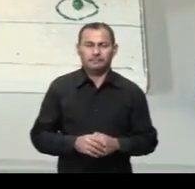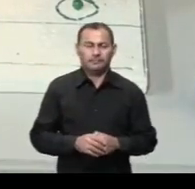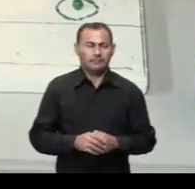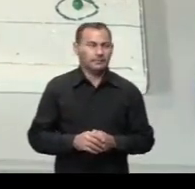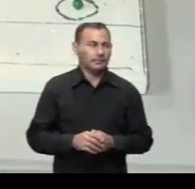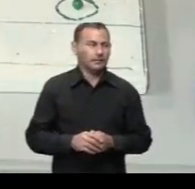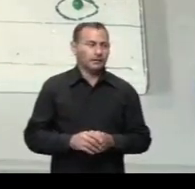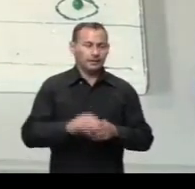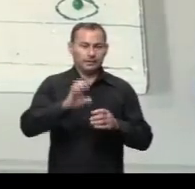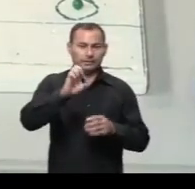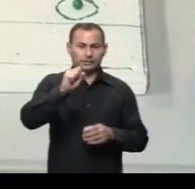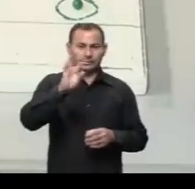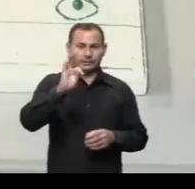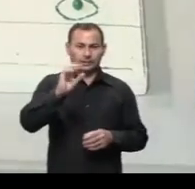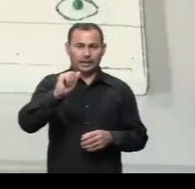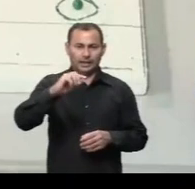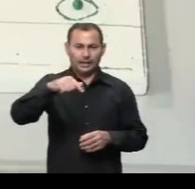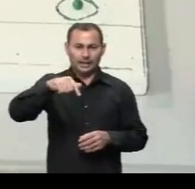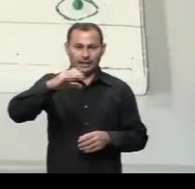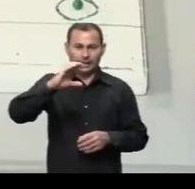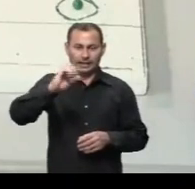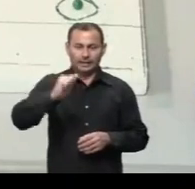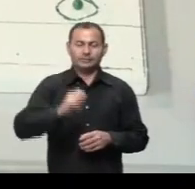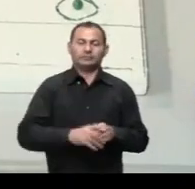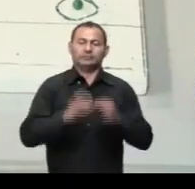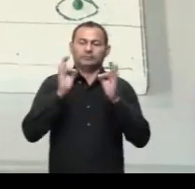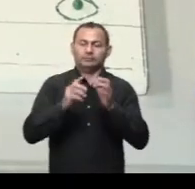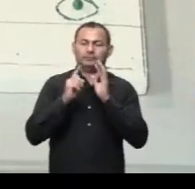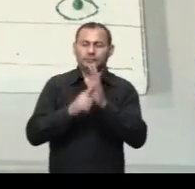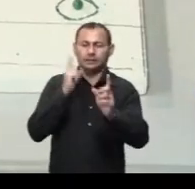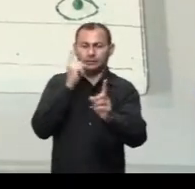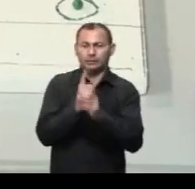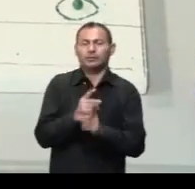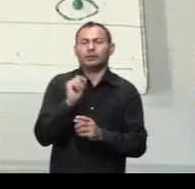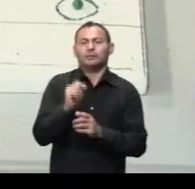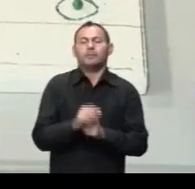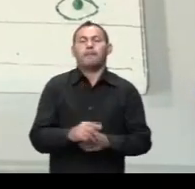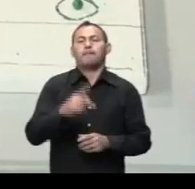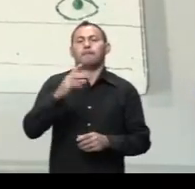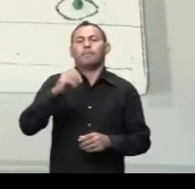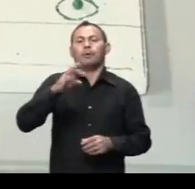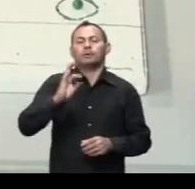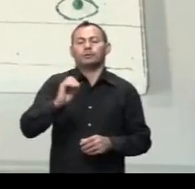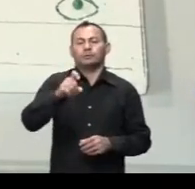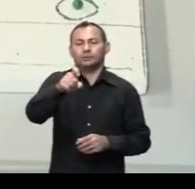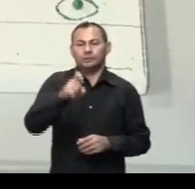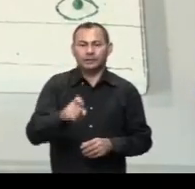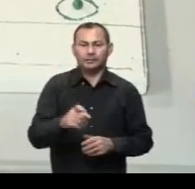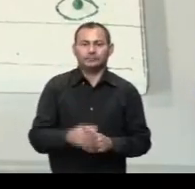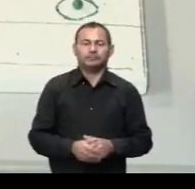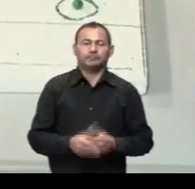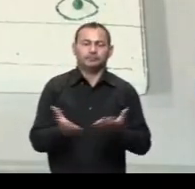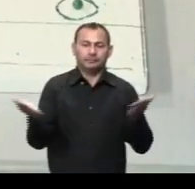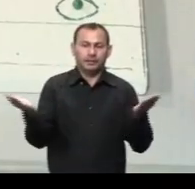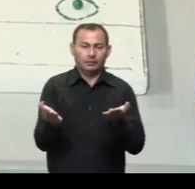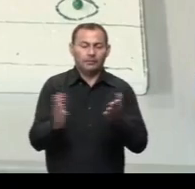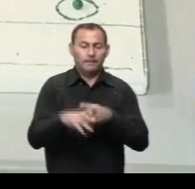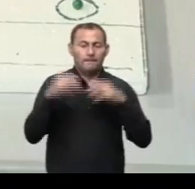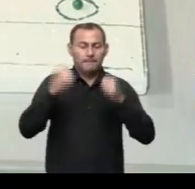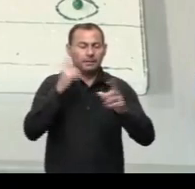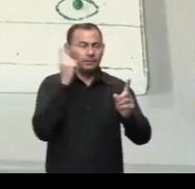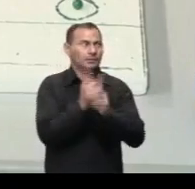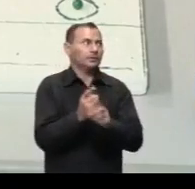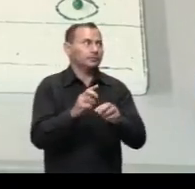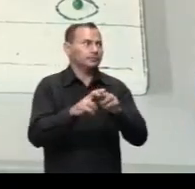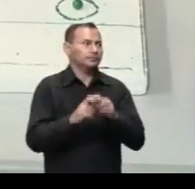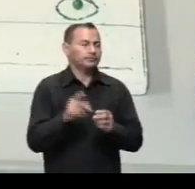uma estaca nesse ponto. Muito bem, eu encontrei o quê? O meu ponto X. Agora eu preciso